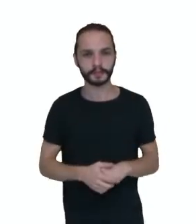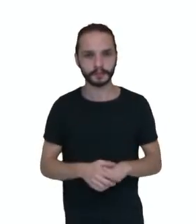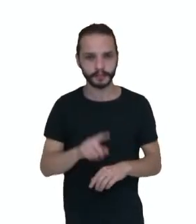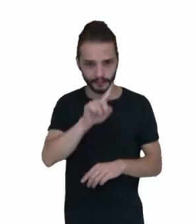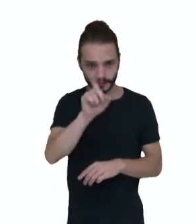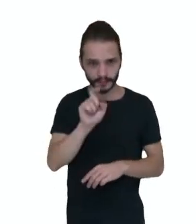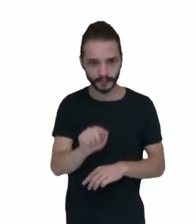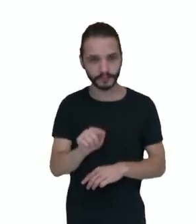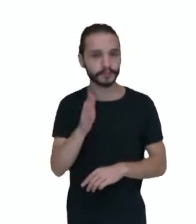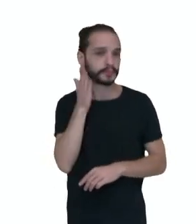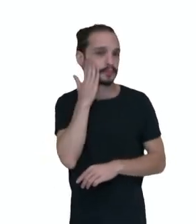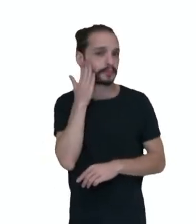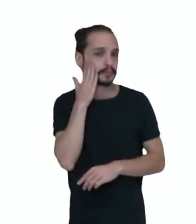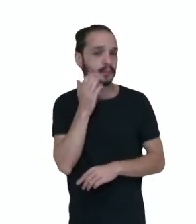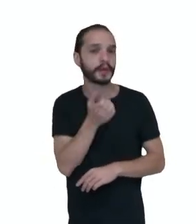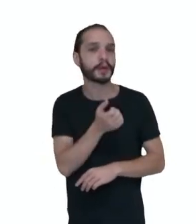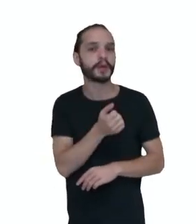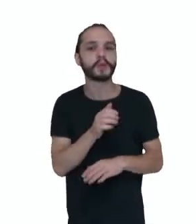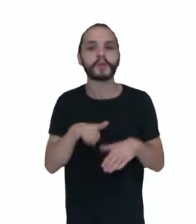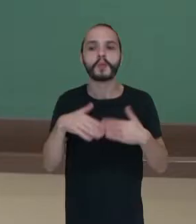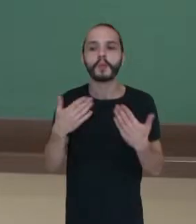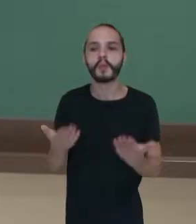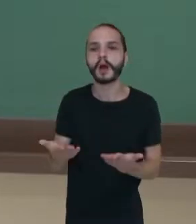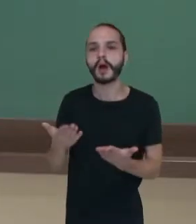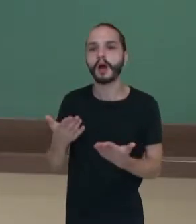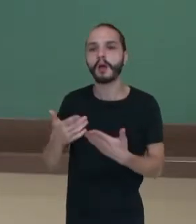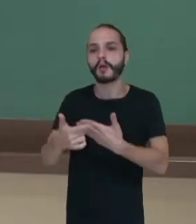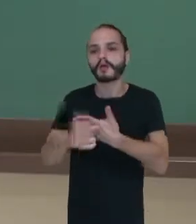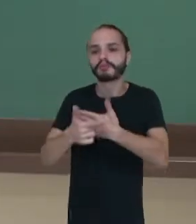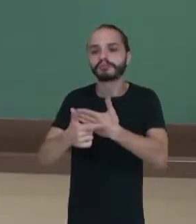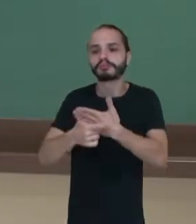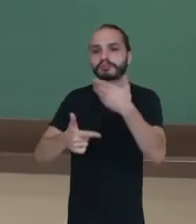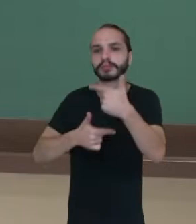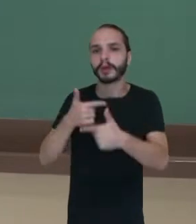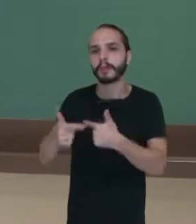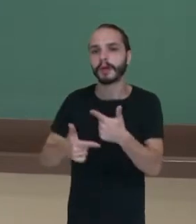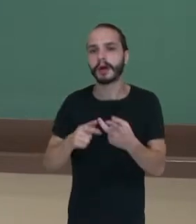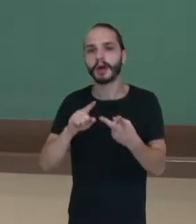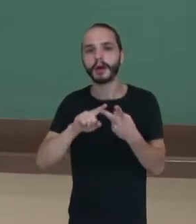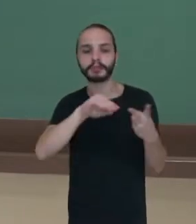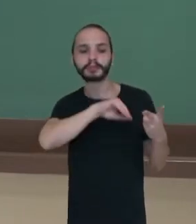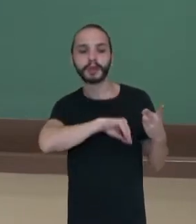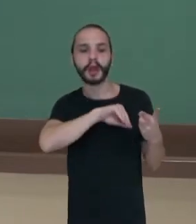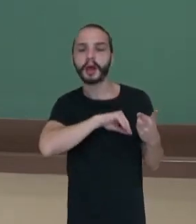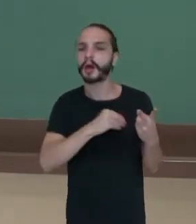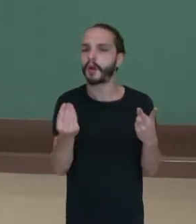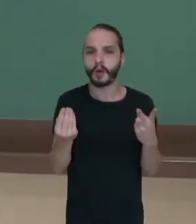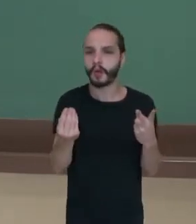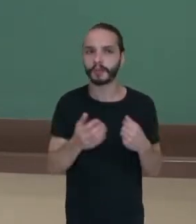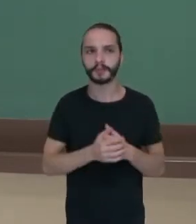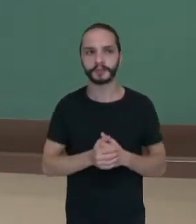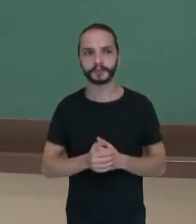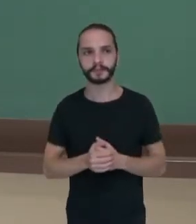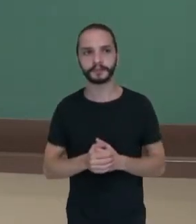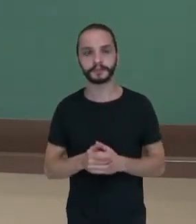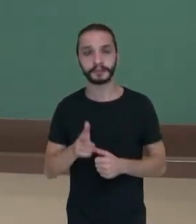que a gente sabe quais atividades ela desempenha? Como é a questão salarial, por exemplo? Ali, será que